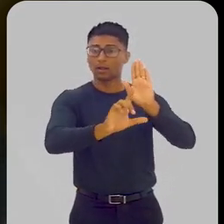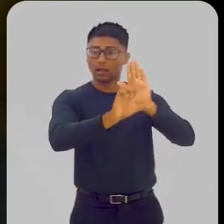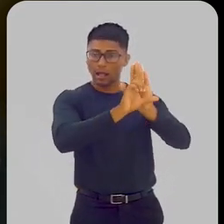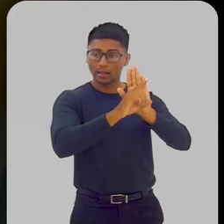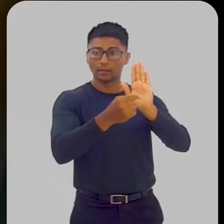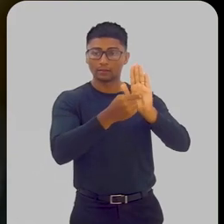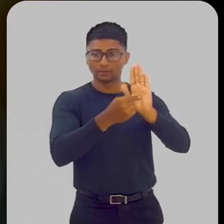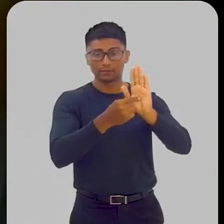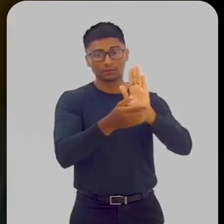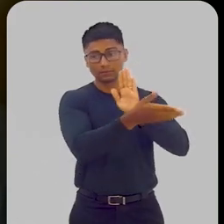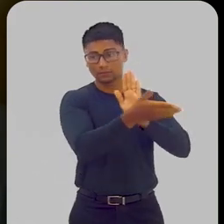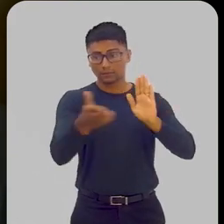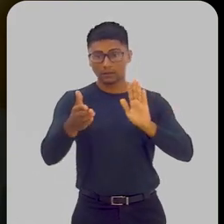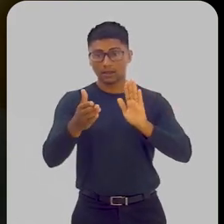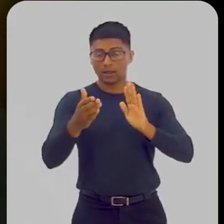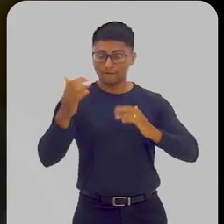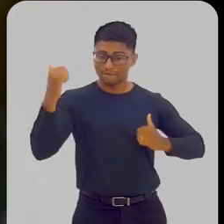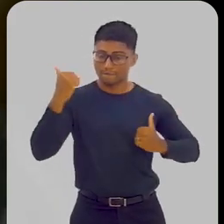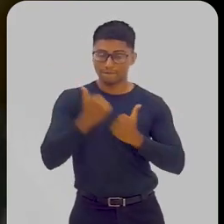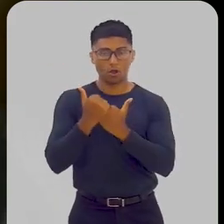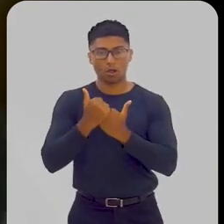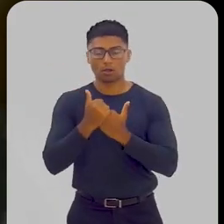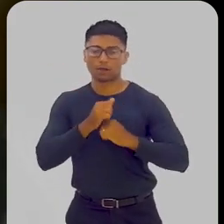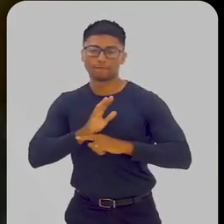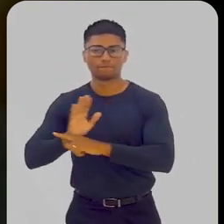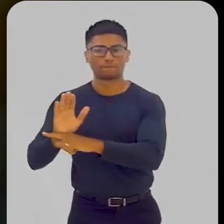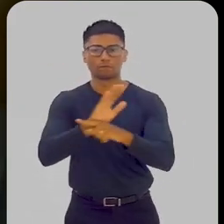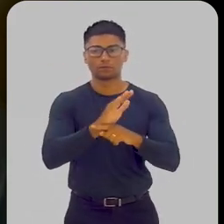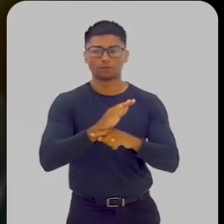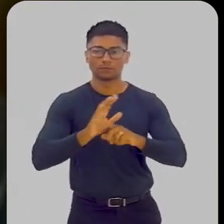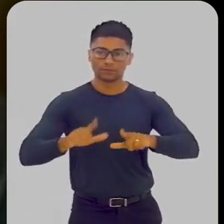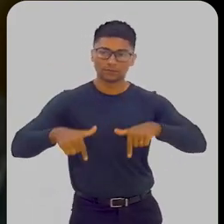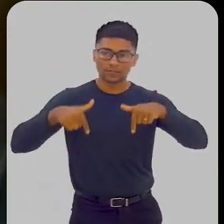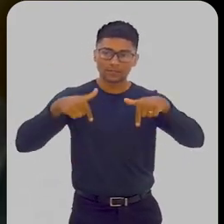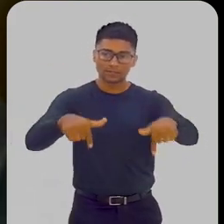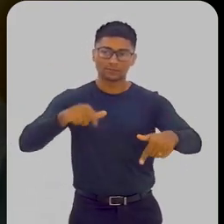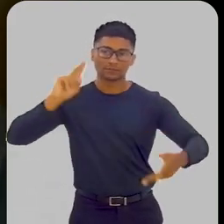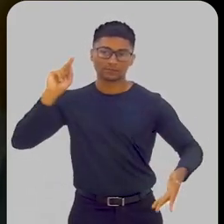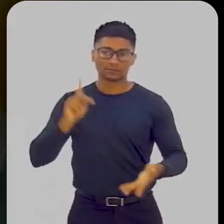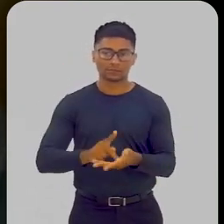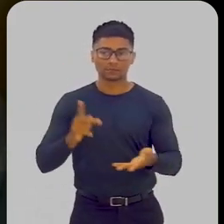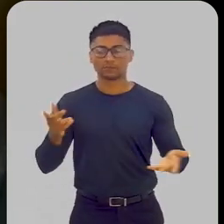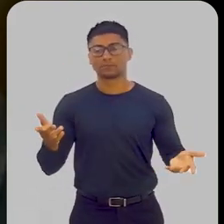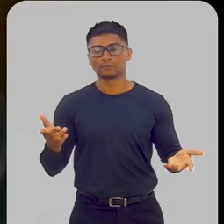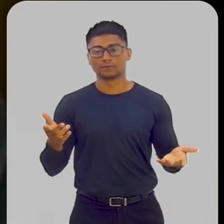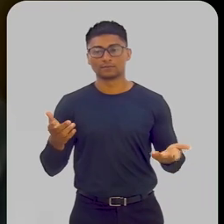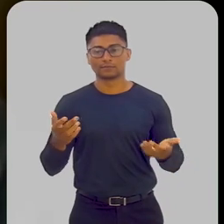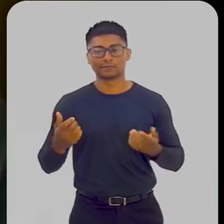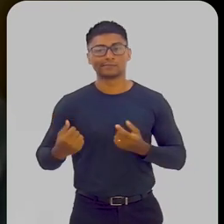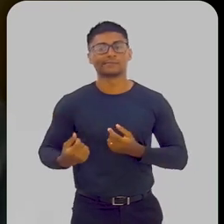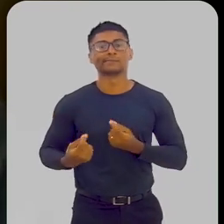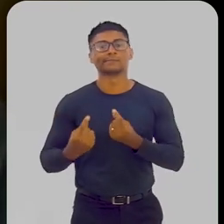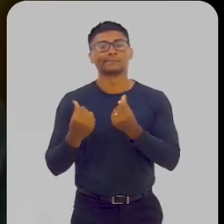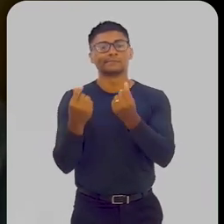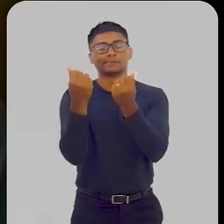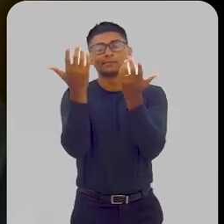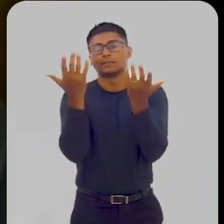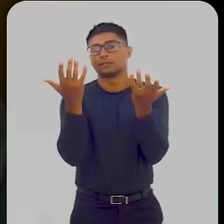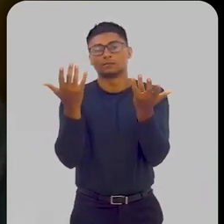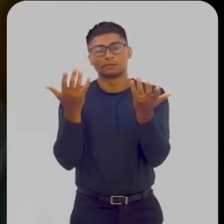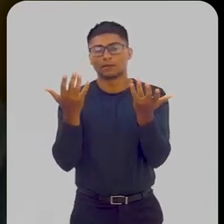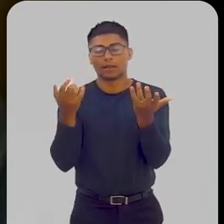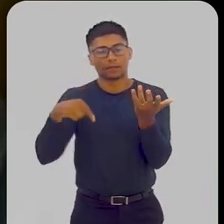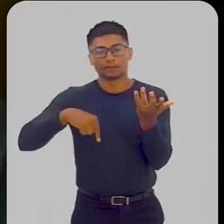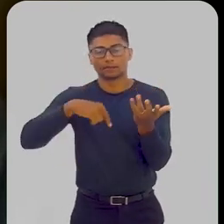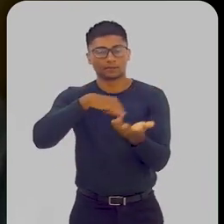legislação que fortaleça as cadeias produtivas, com consequentes ações práticas que resultem na geração de riqueza para